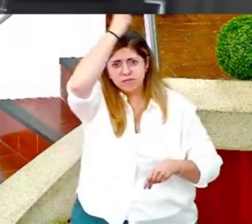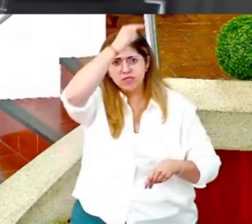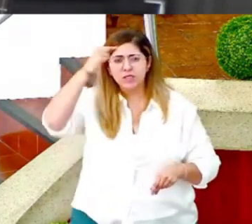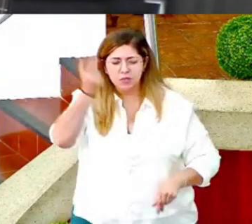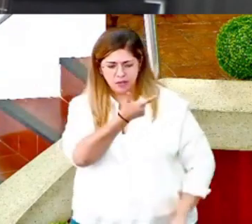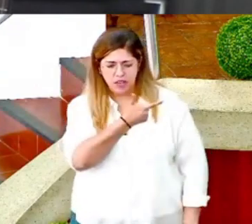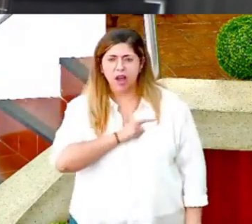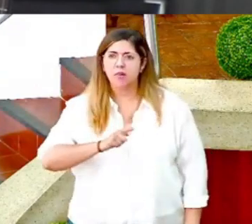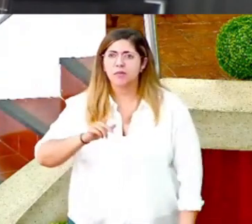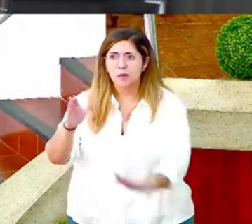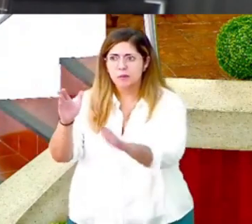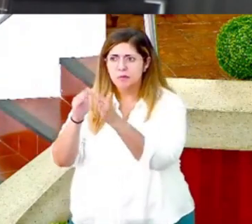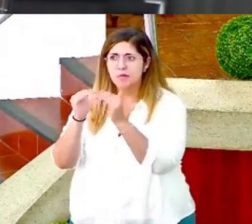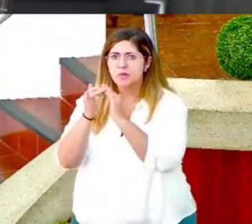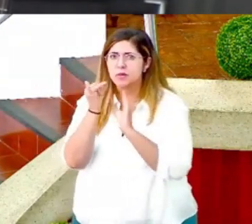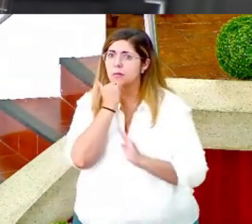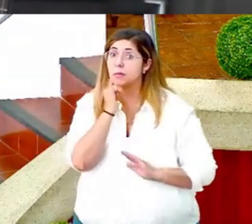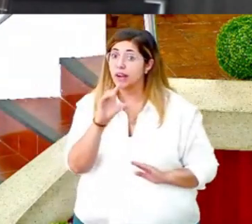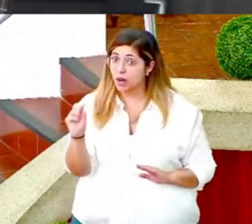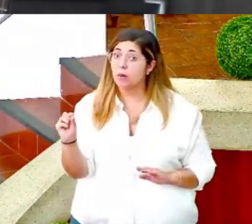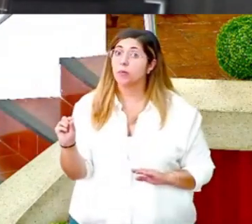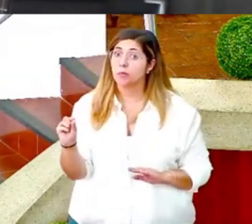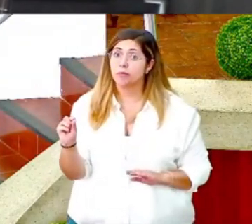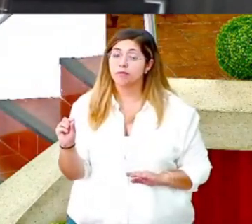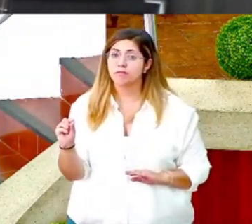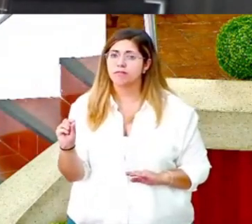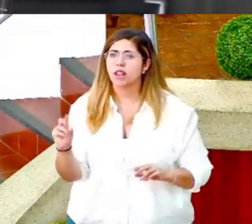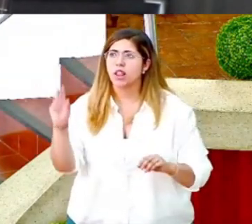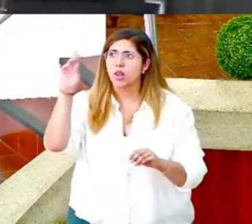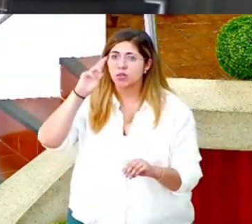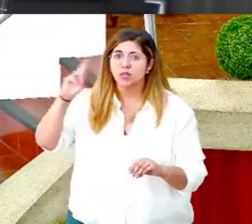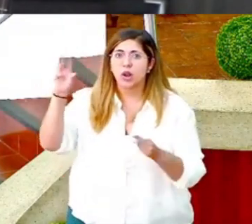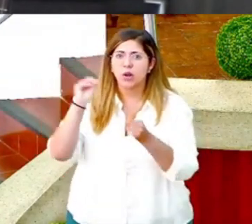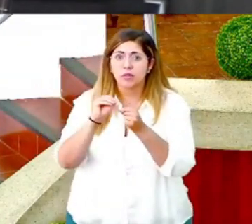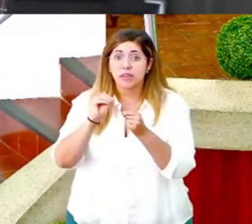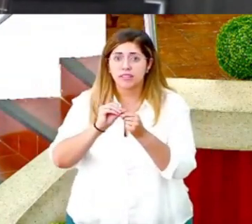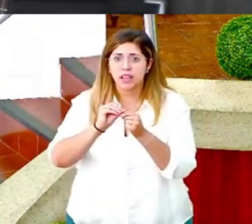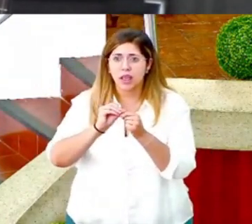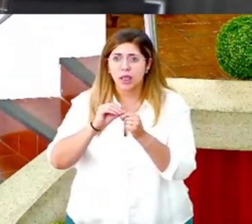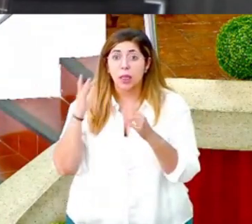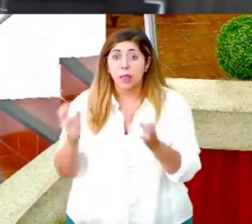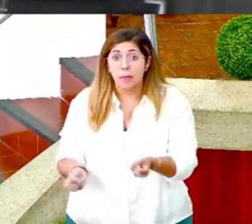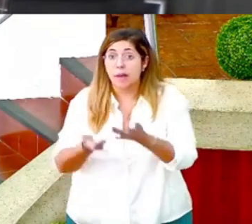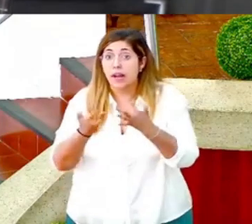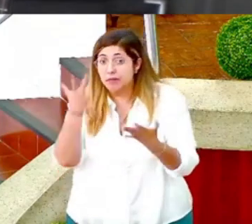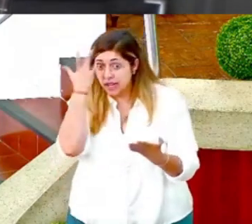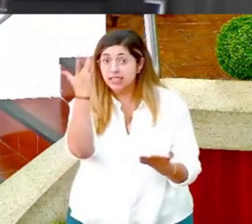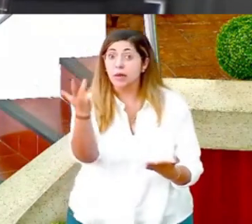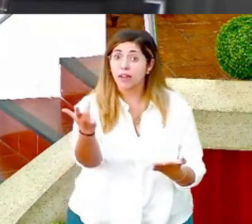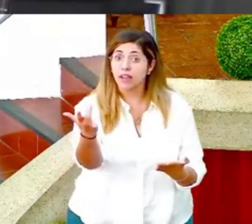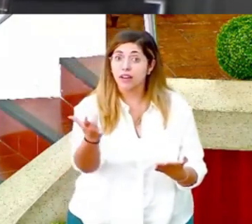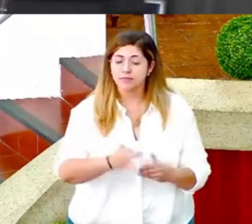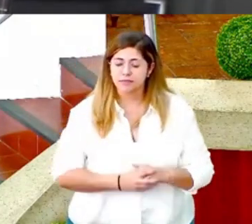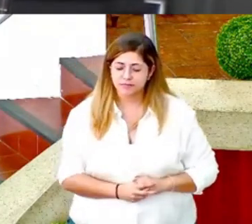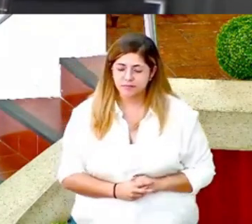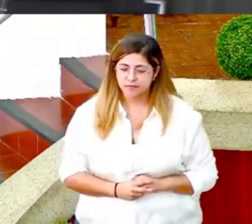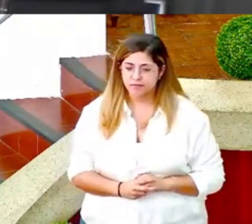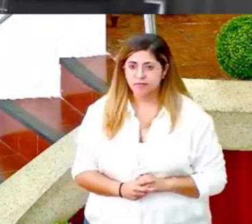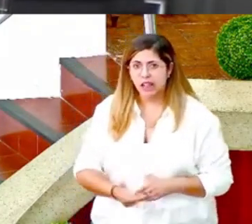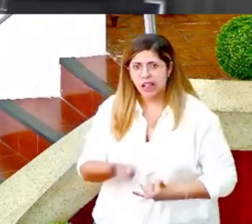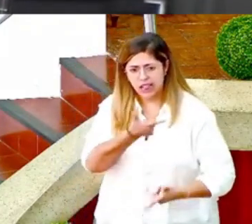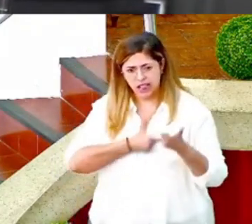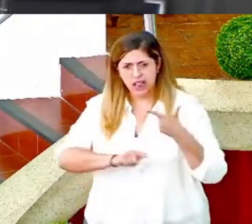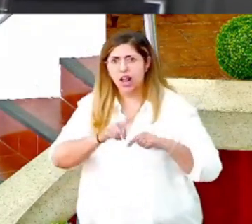santificai-vos, porque essa é a forma do Senhor Deus fazer grandes maravilhas entre vós amanhã. Santificai-vos, lavai-vos das vossas